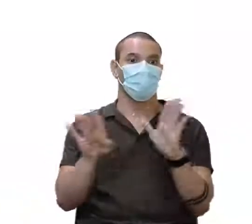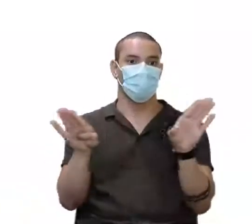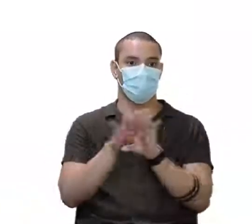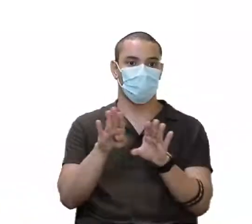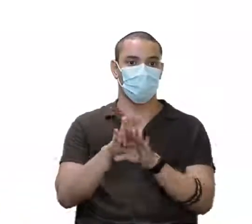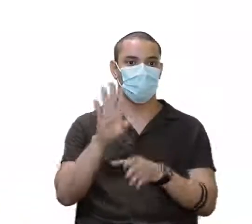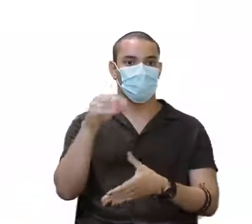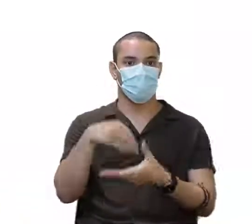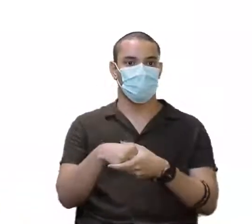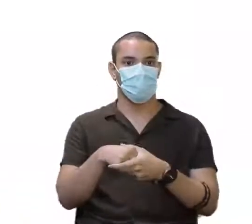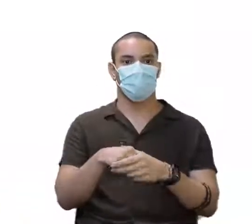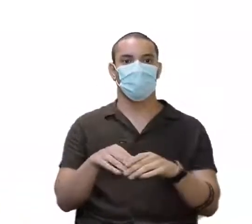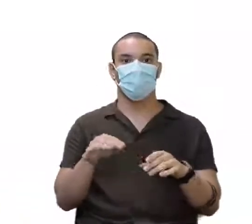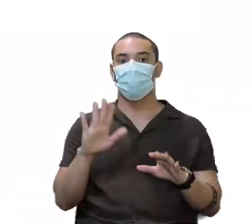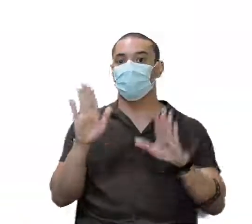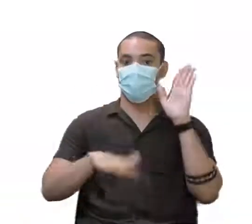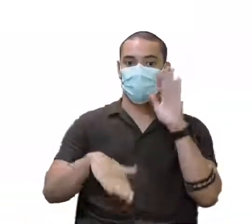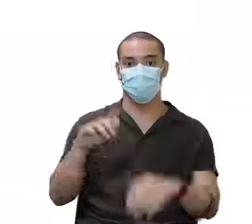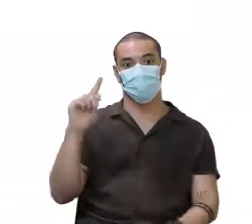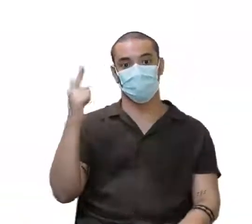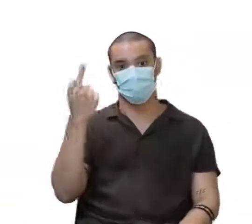ou forças